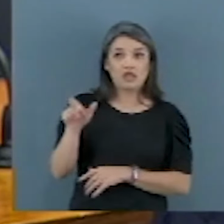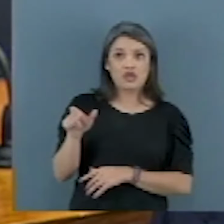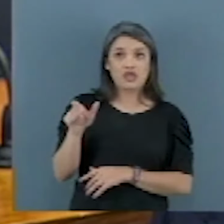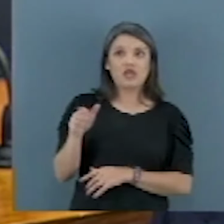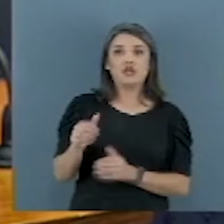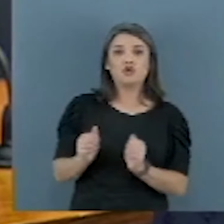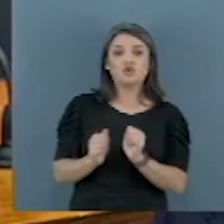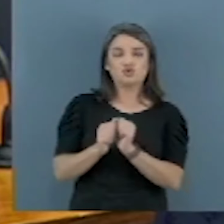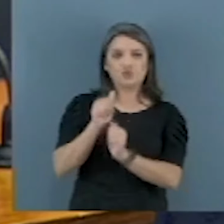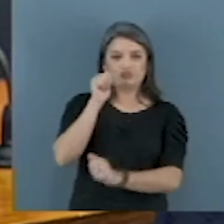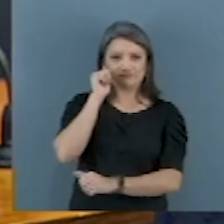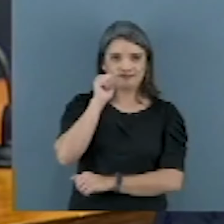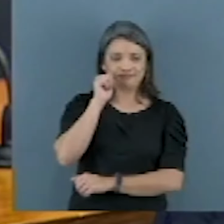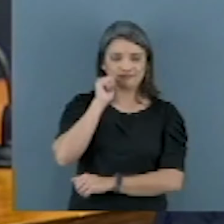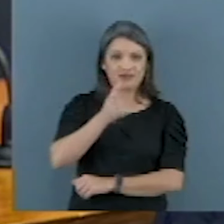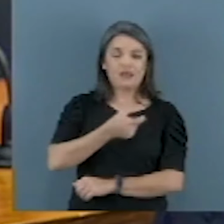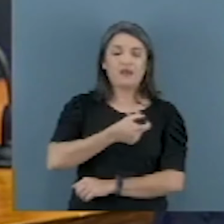Marina,